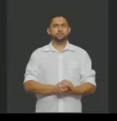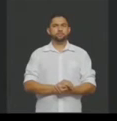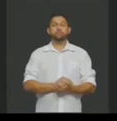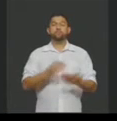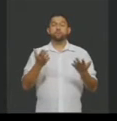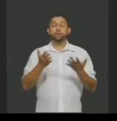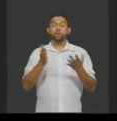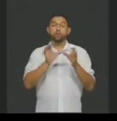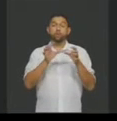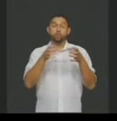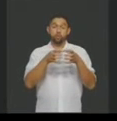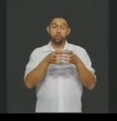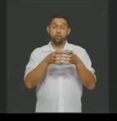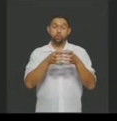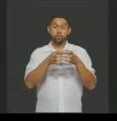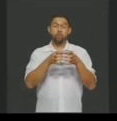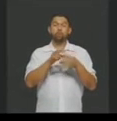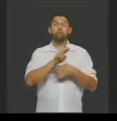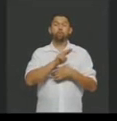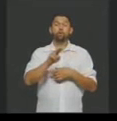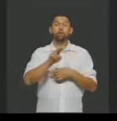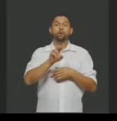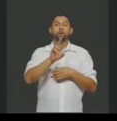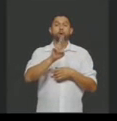Agora o grupo de algas chamado de